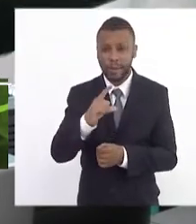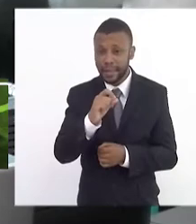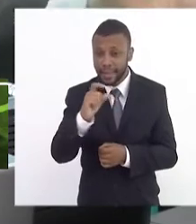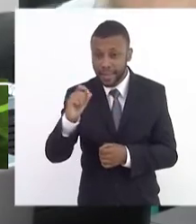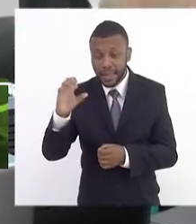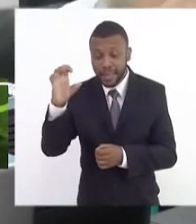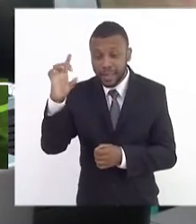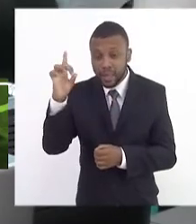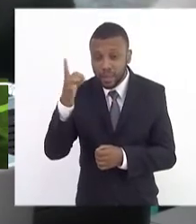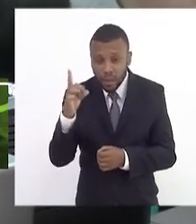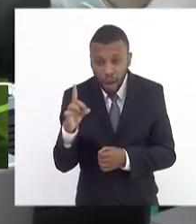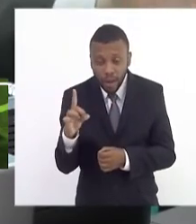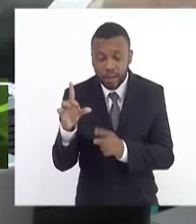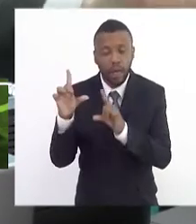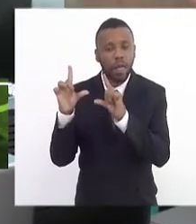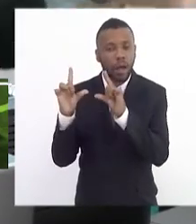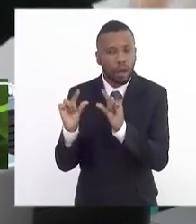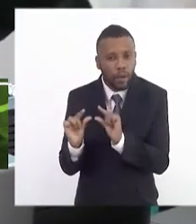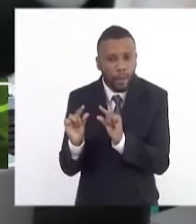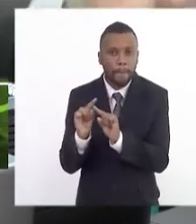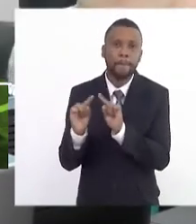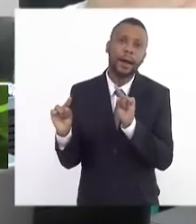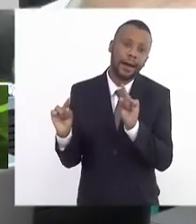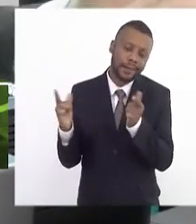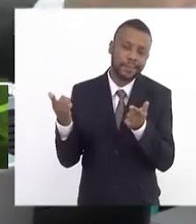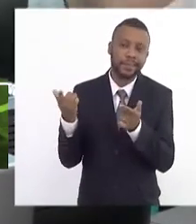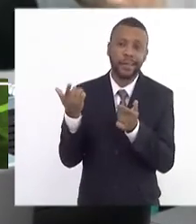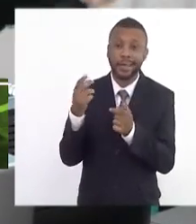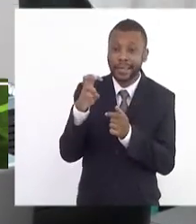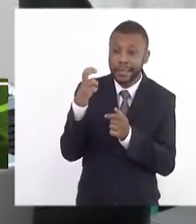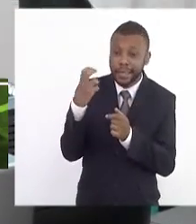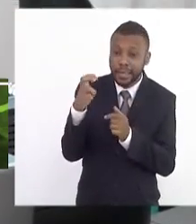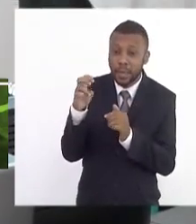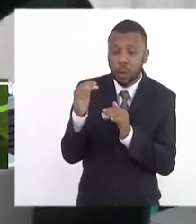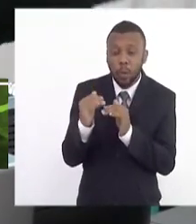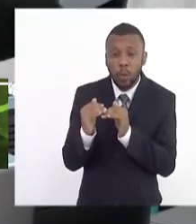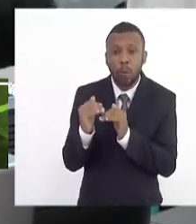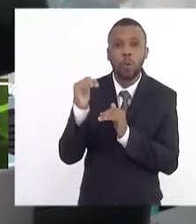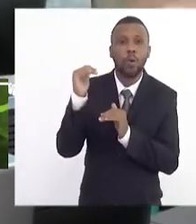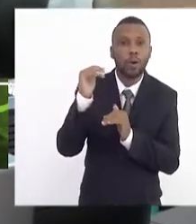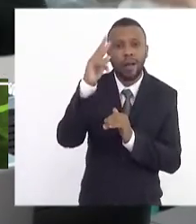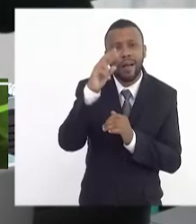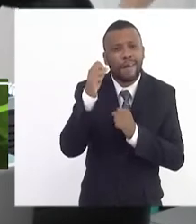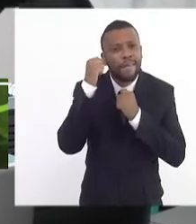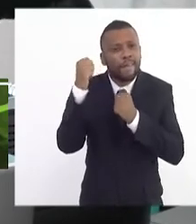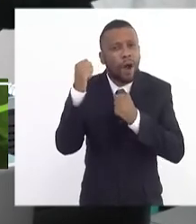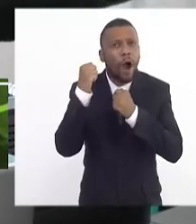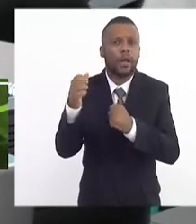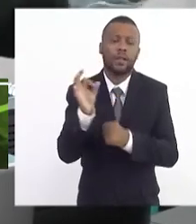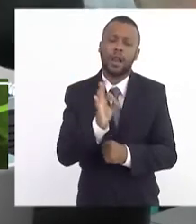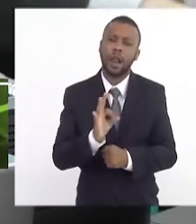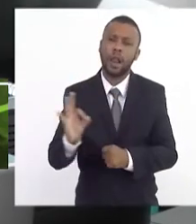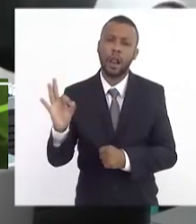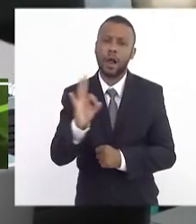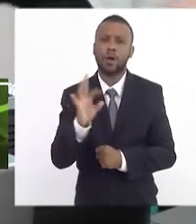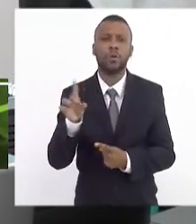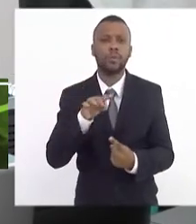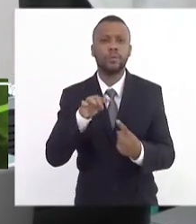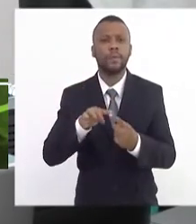caiu, mas, de qualquer jeito, está acima de 5. Não caiu tão fortemente assim para